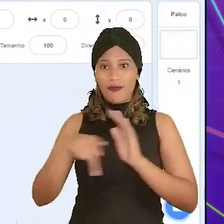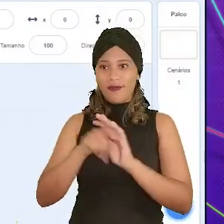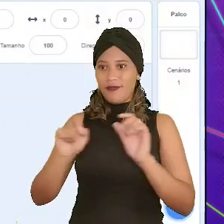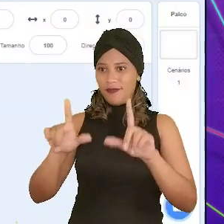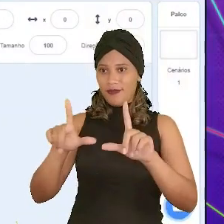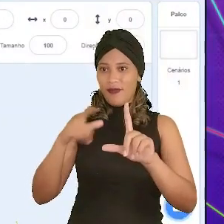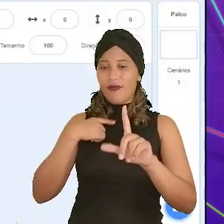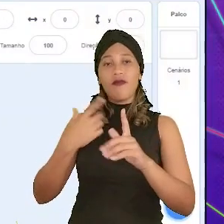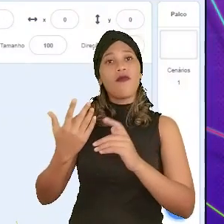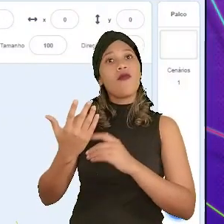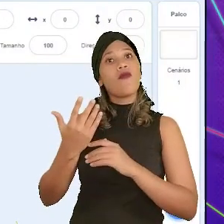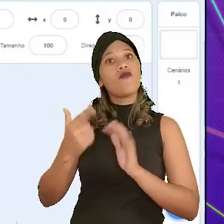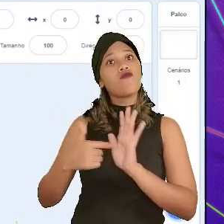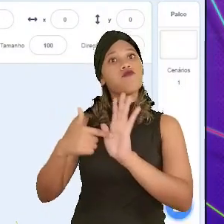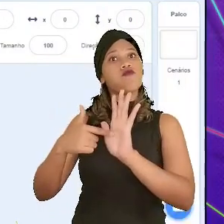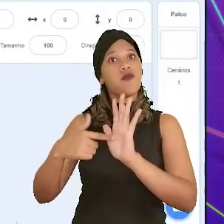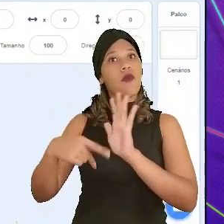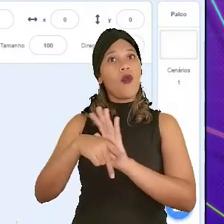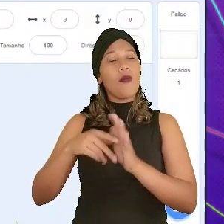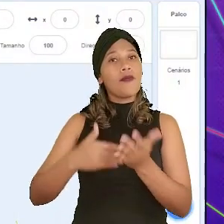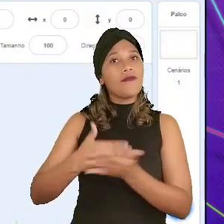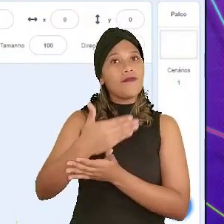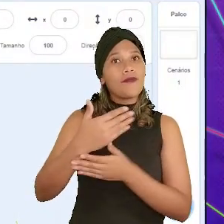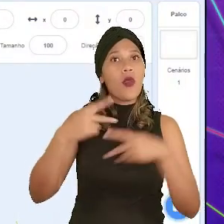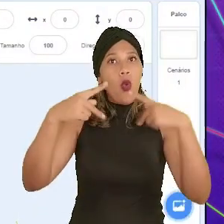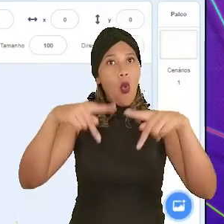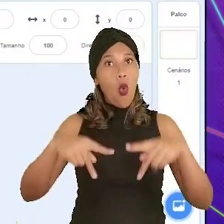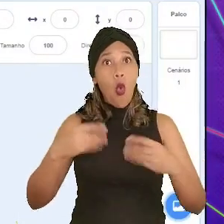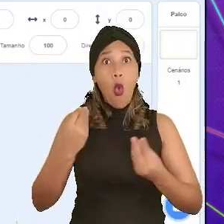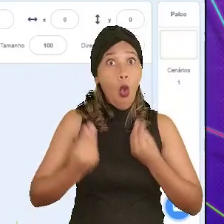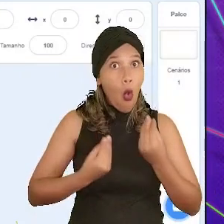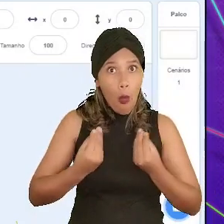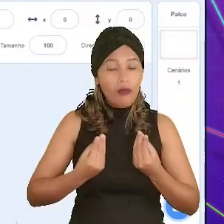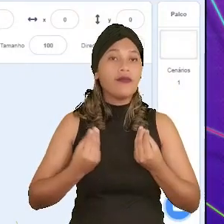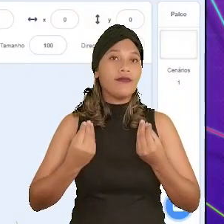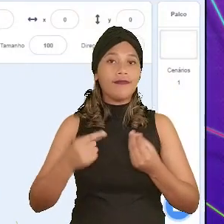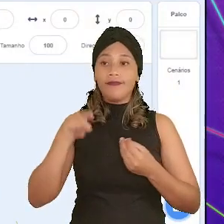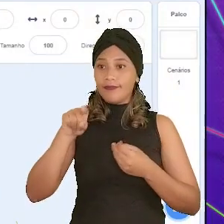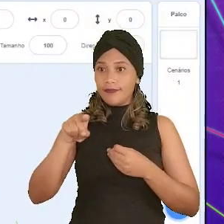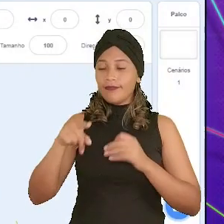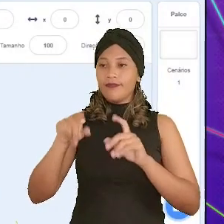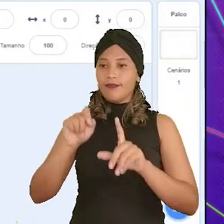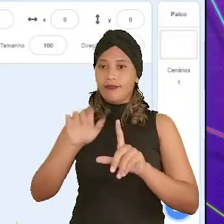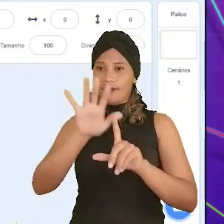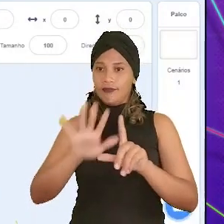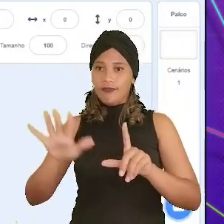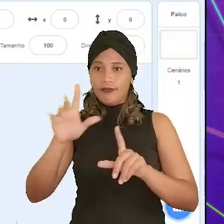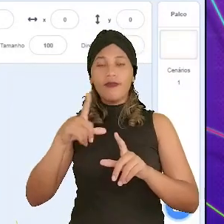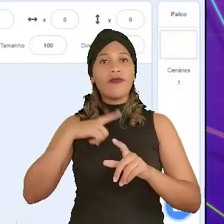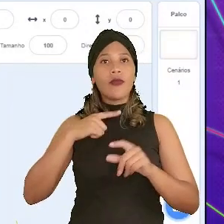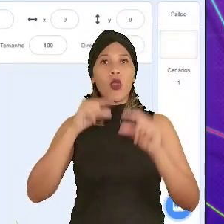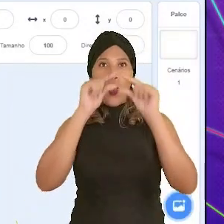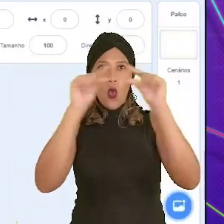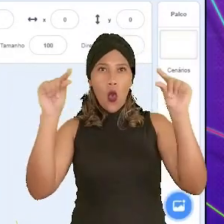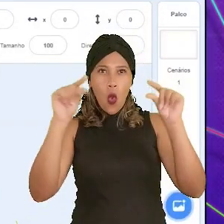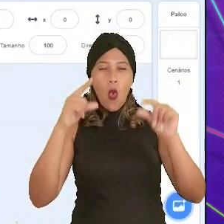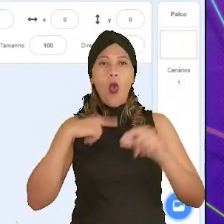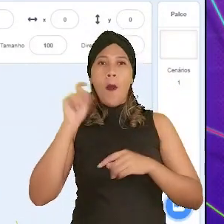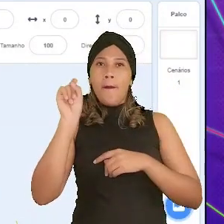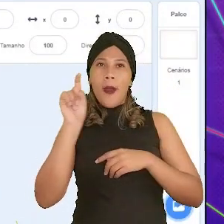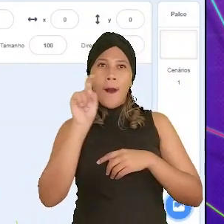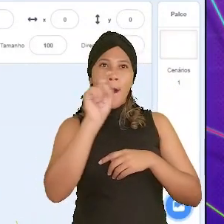janela, que vai nos mostrar o que devemos fazer para iniciar a programação do nosso jogo. Nessa janela, temos na barra